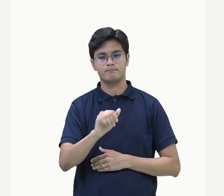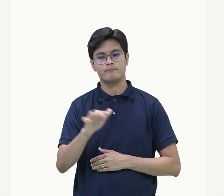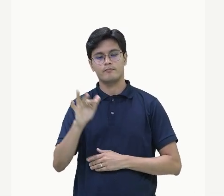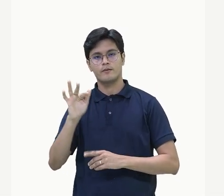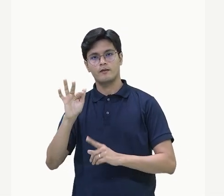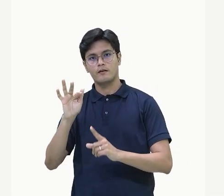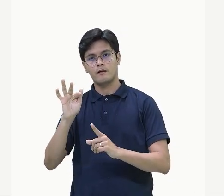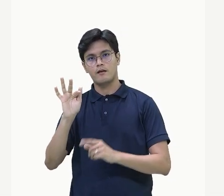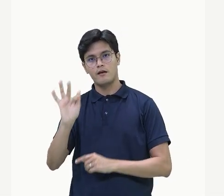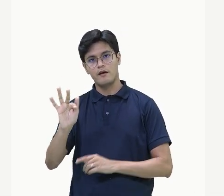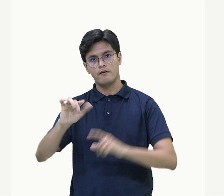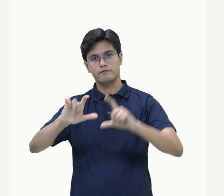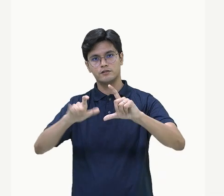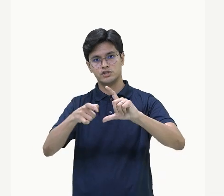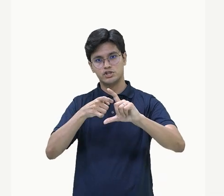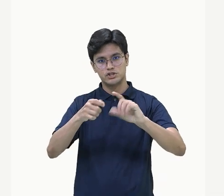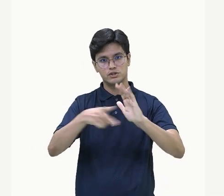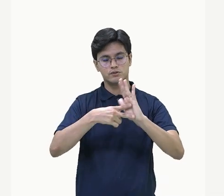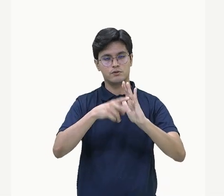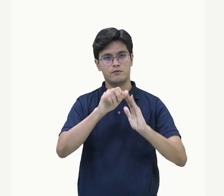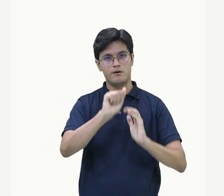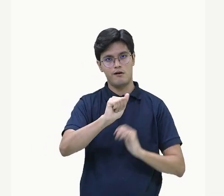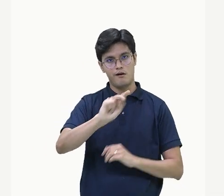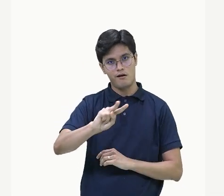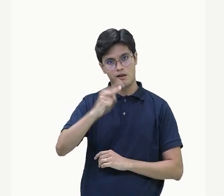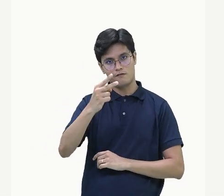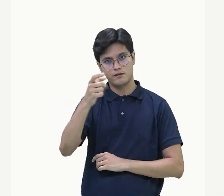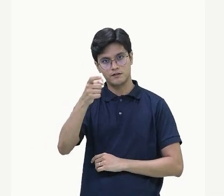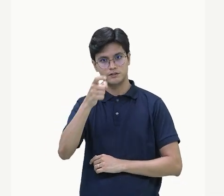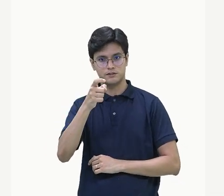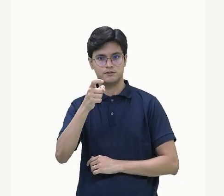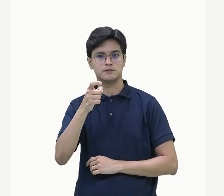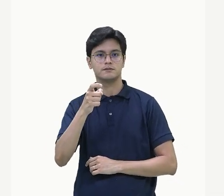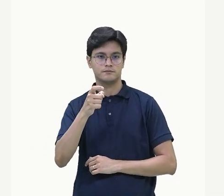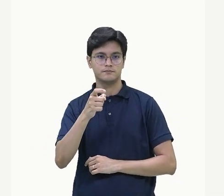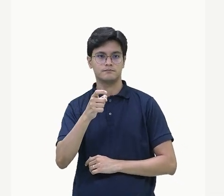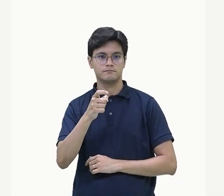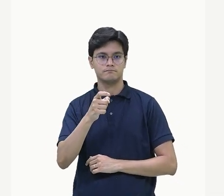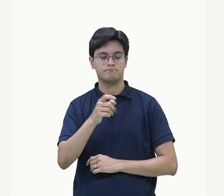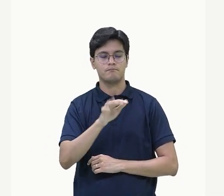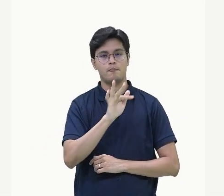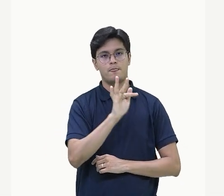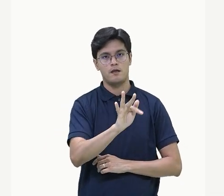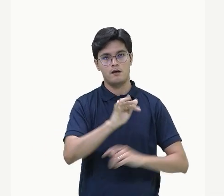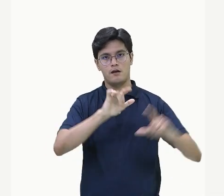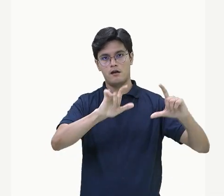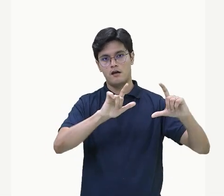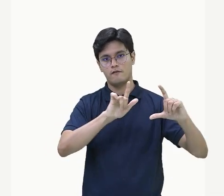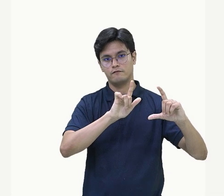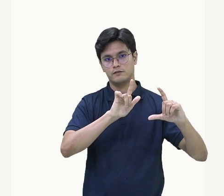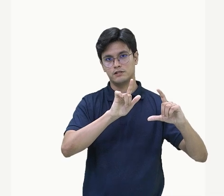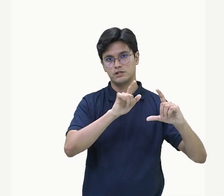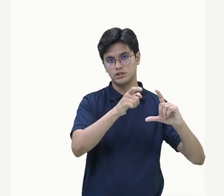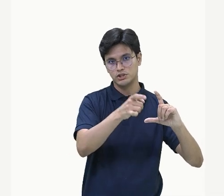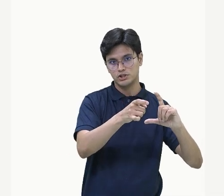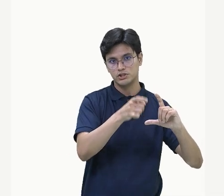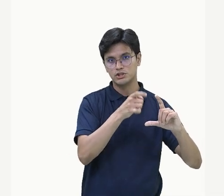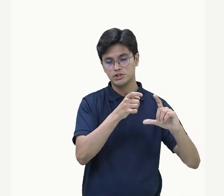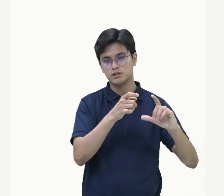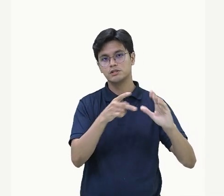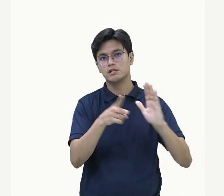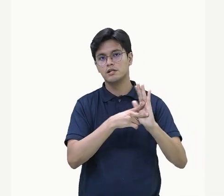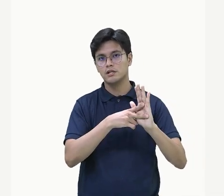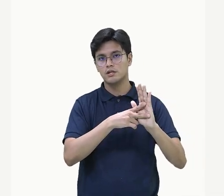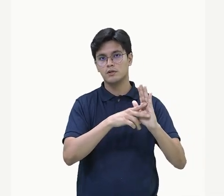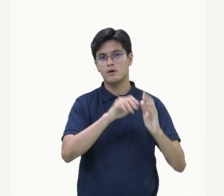x igual a elevado a x. F de g de x é igual a